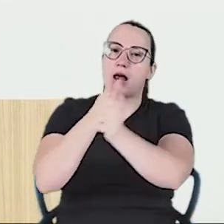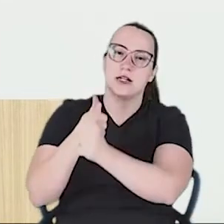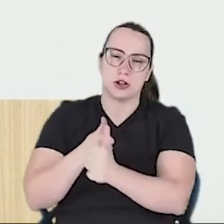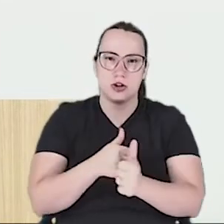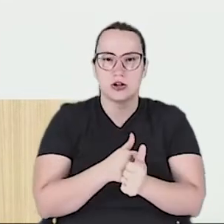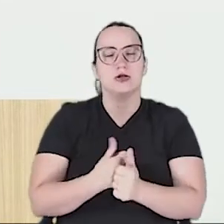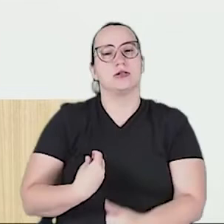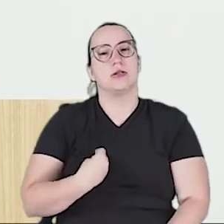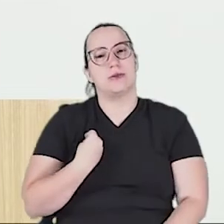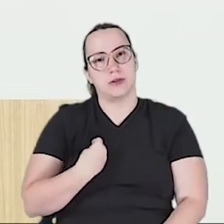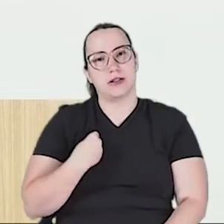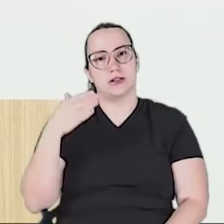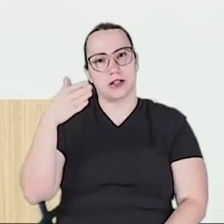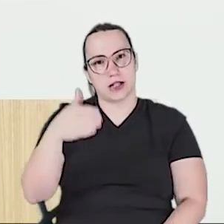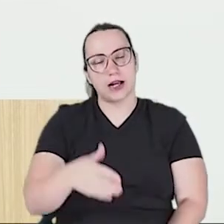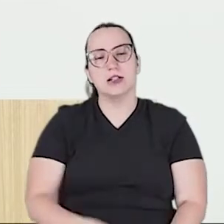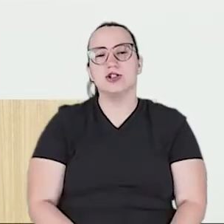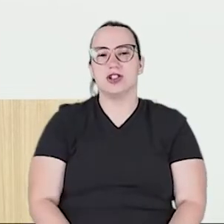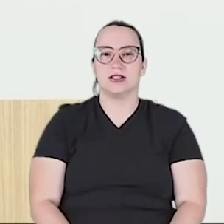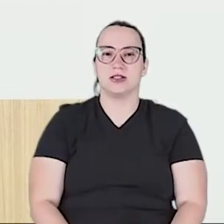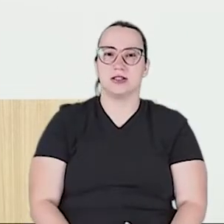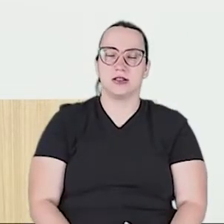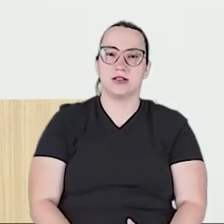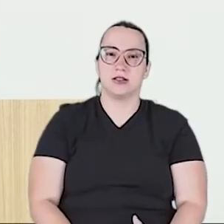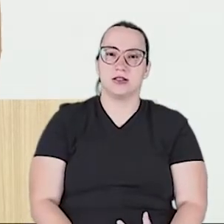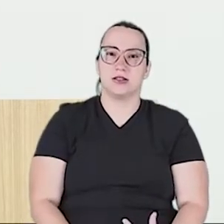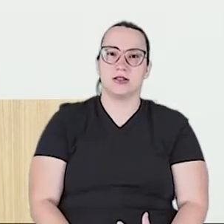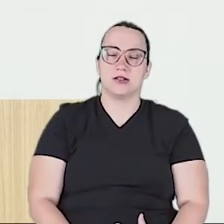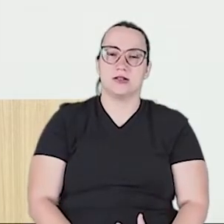presente, que